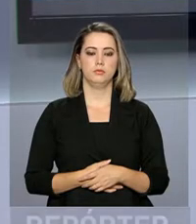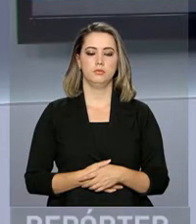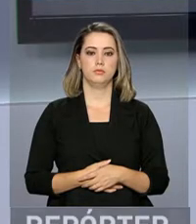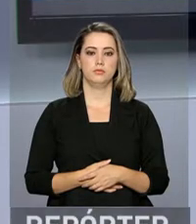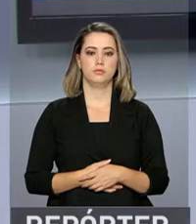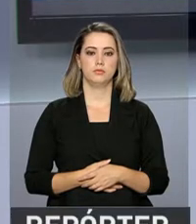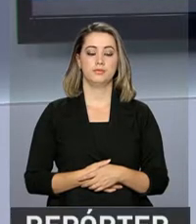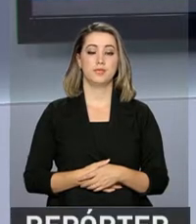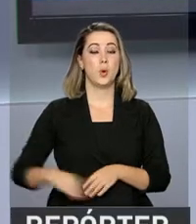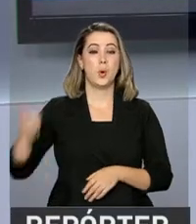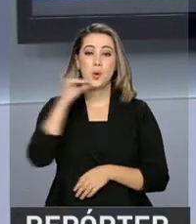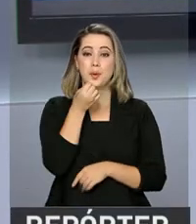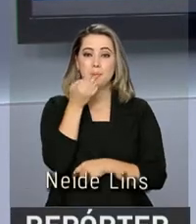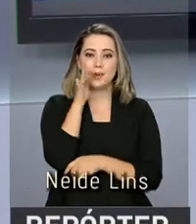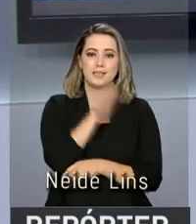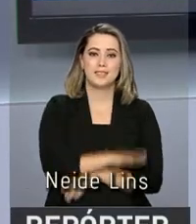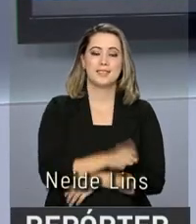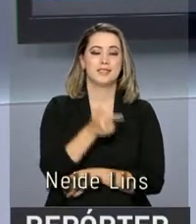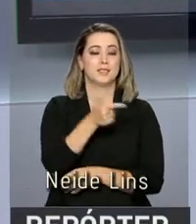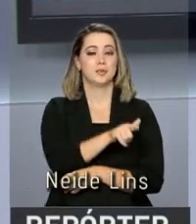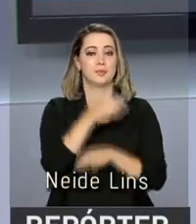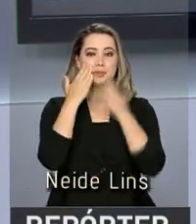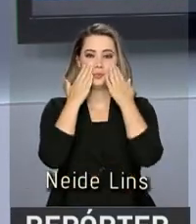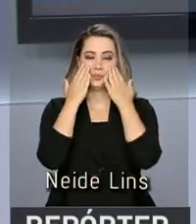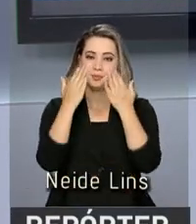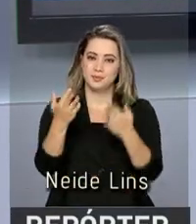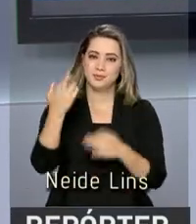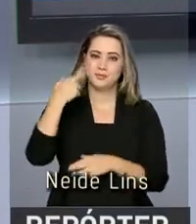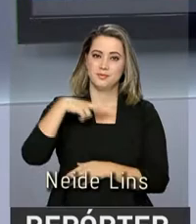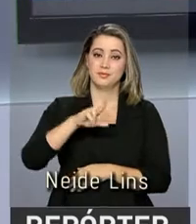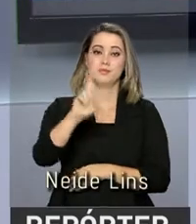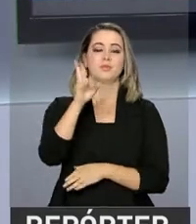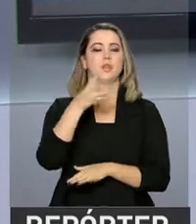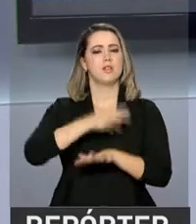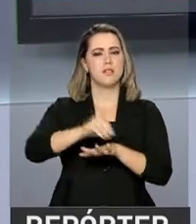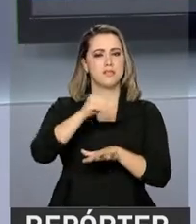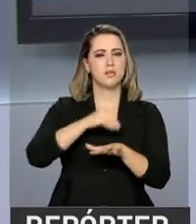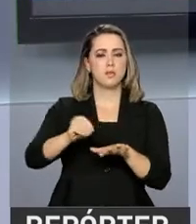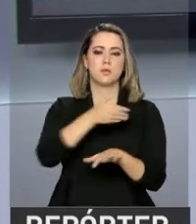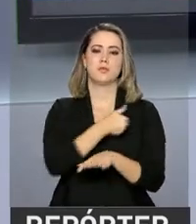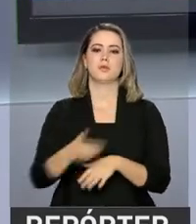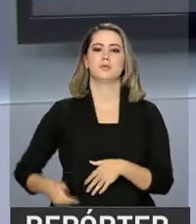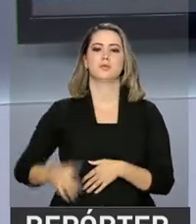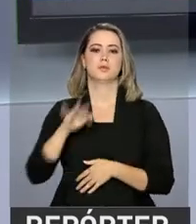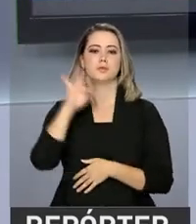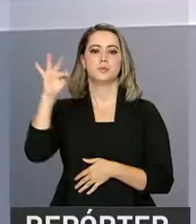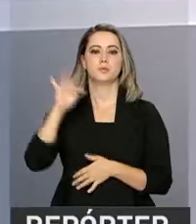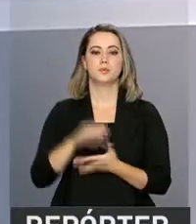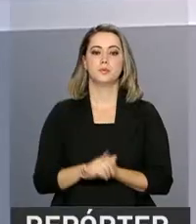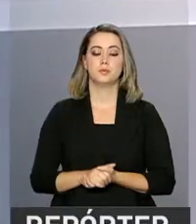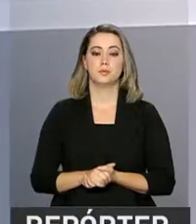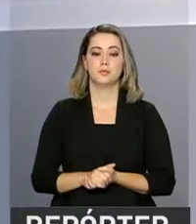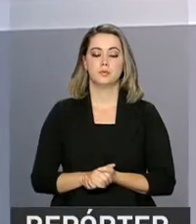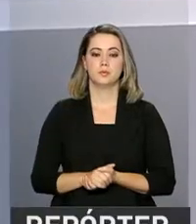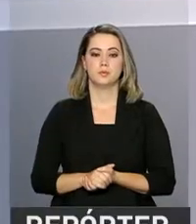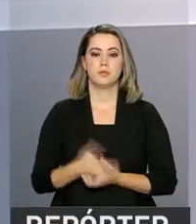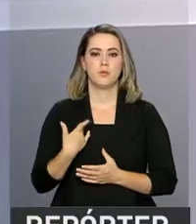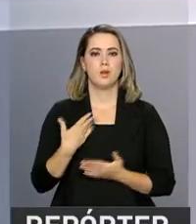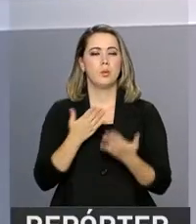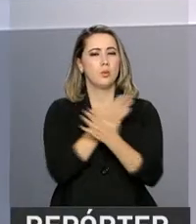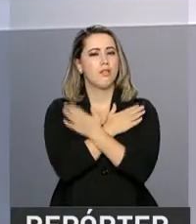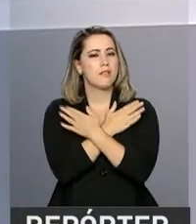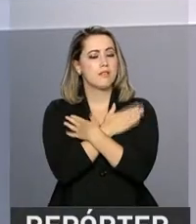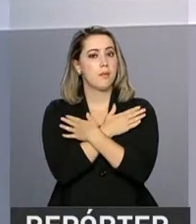olá boa tarde estamos de volta com o repórter nbr e as notícias do governo federal o desemprego no brasil